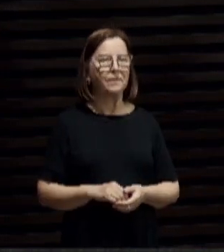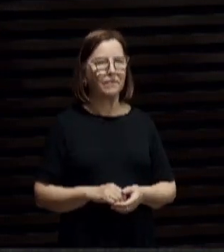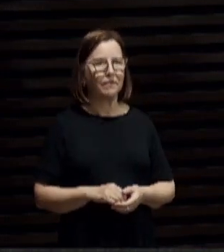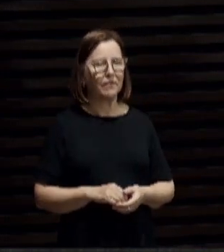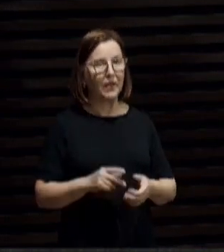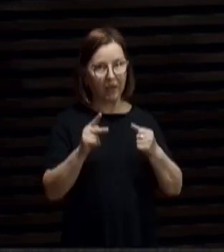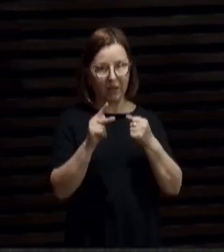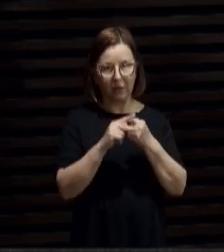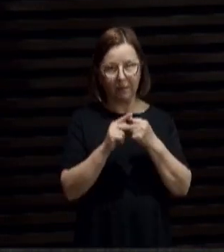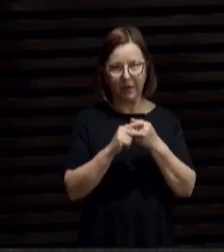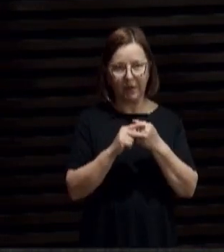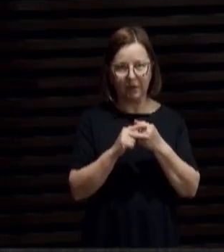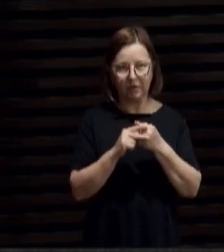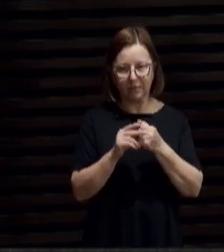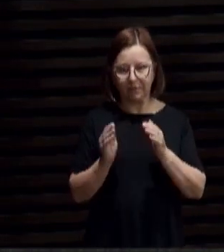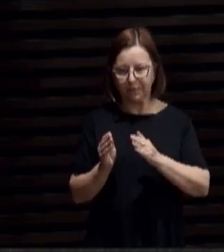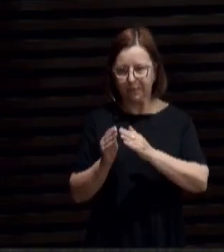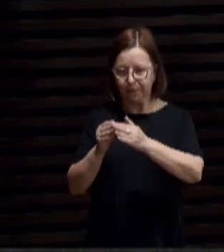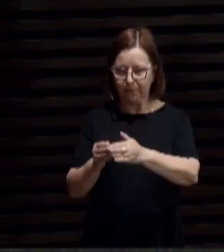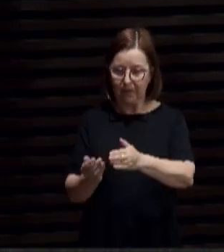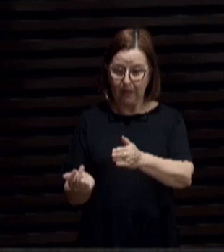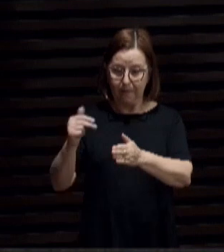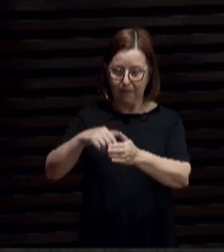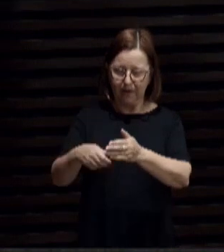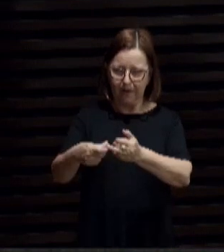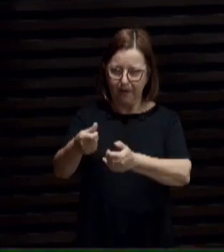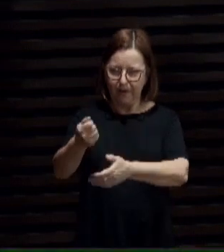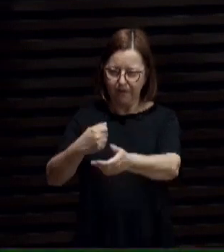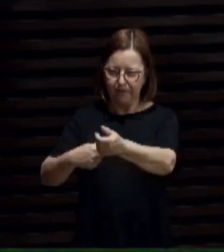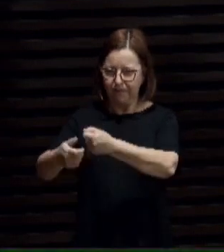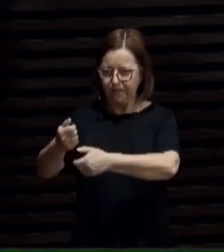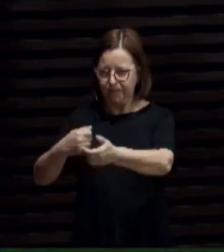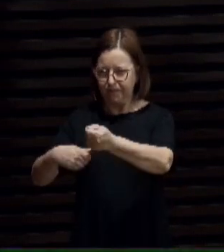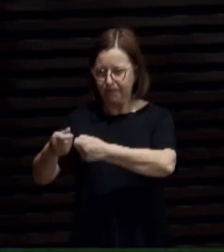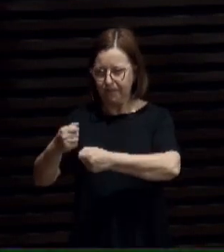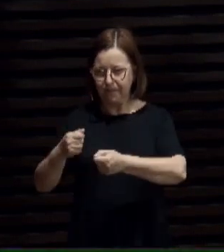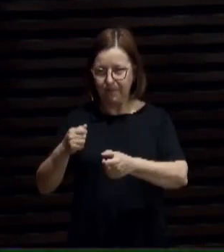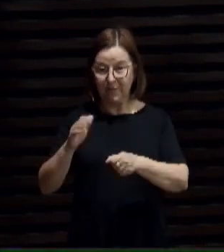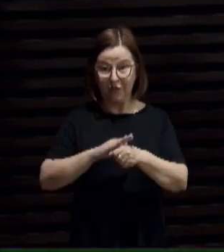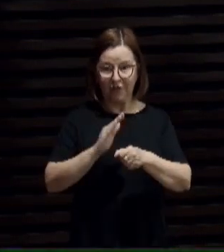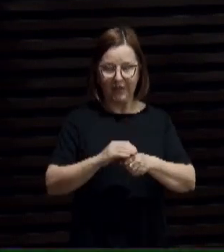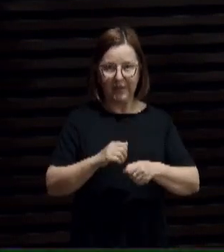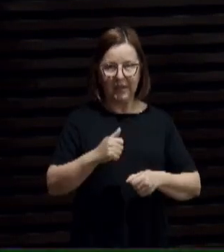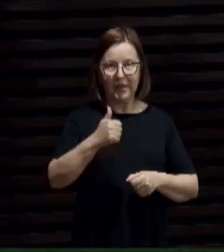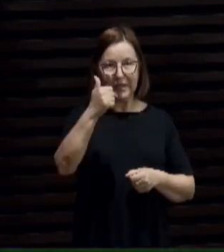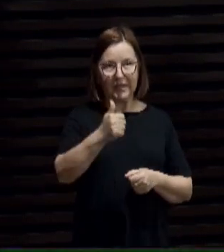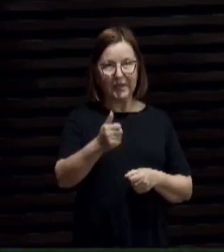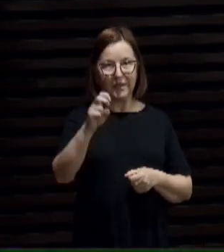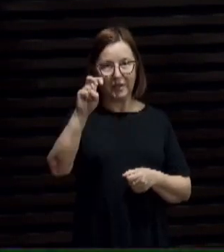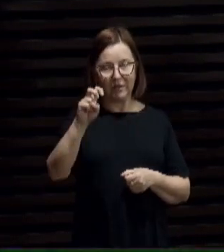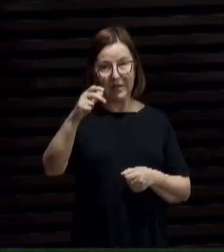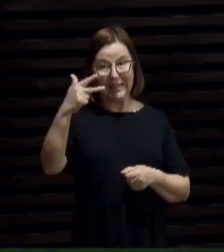Simão Pedro entrou no barco e arrastou a rede para a terra, cheia de 153